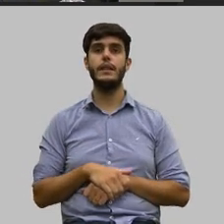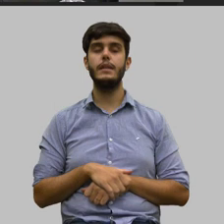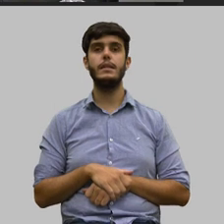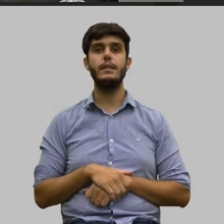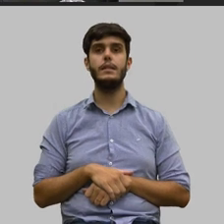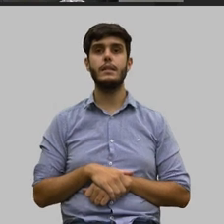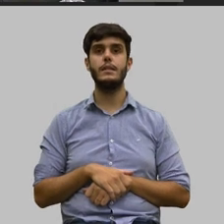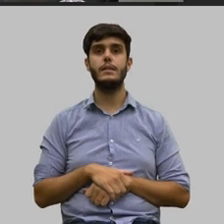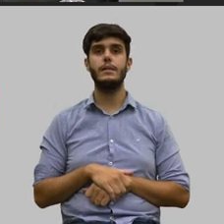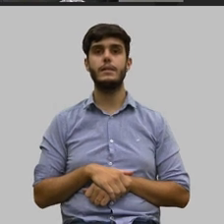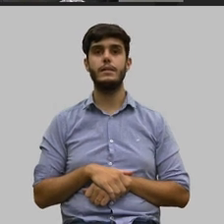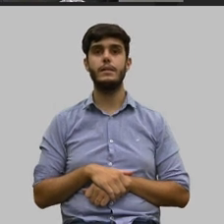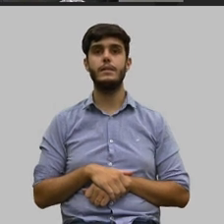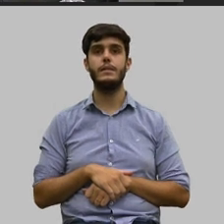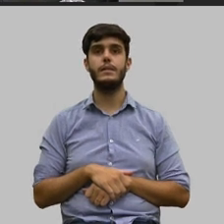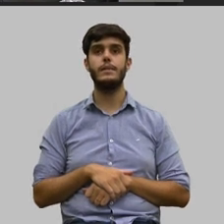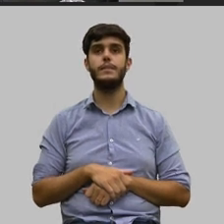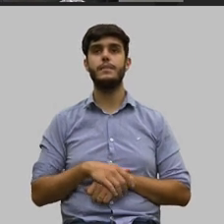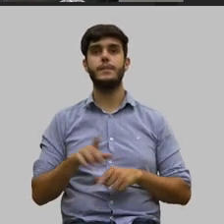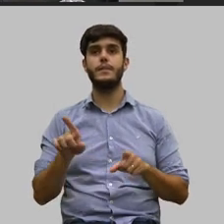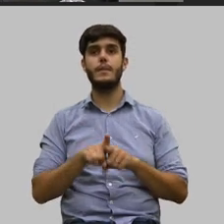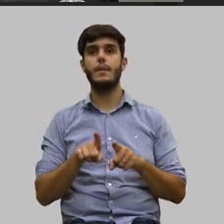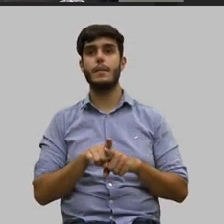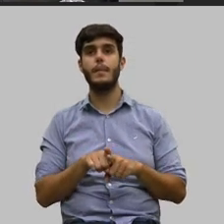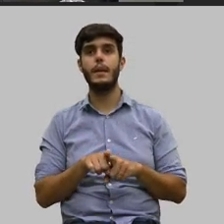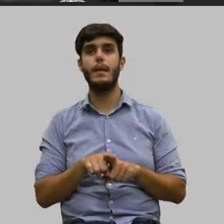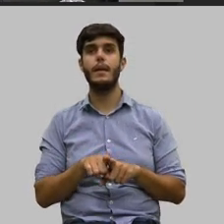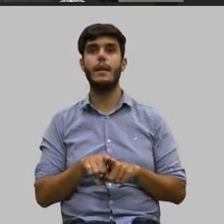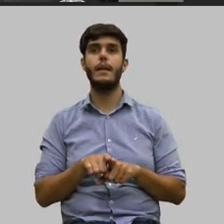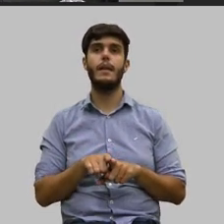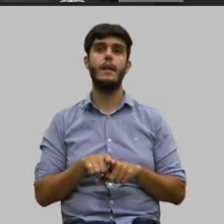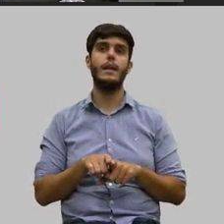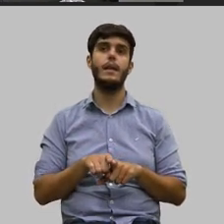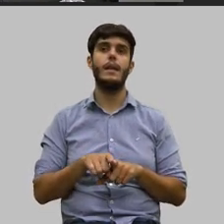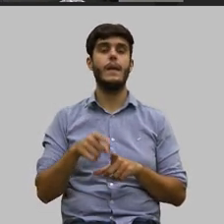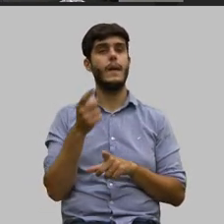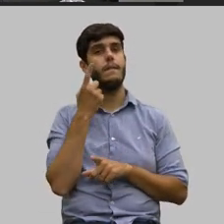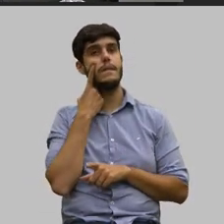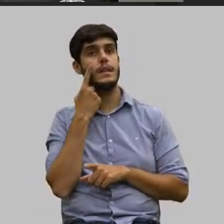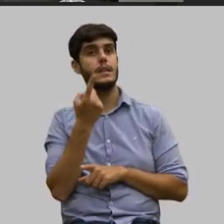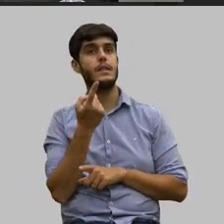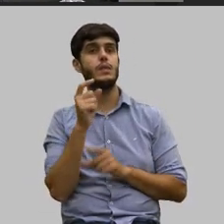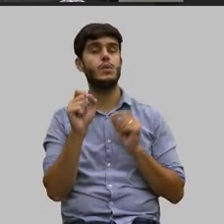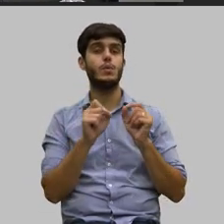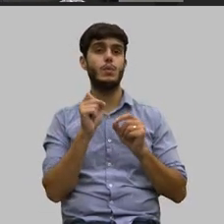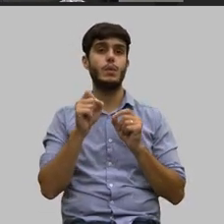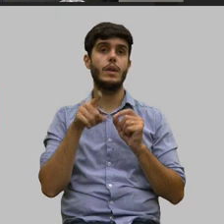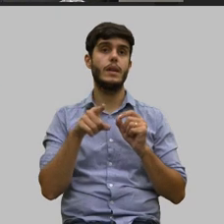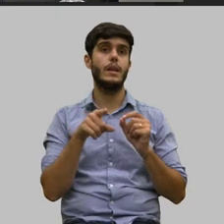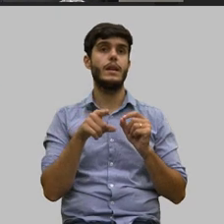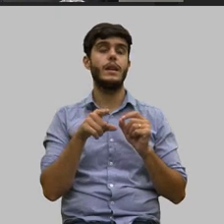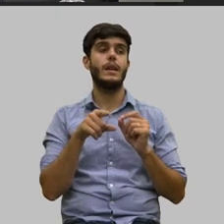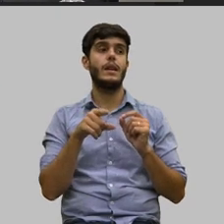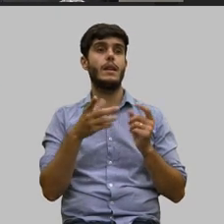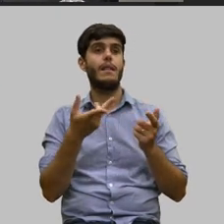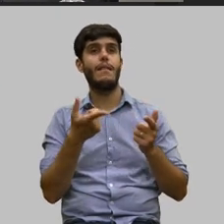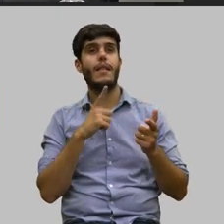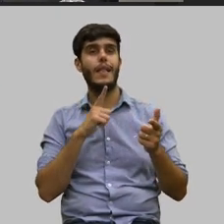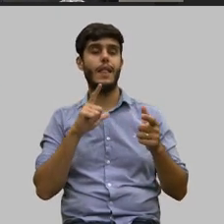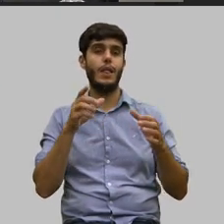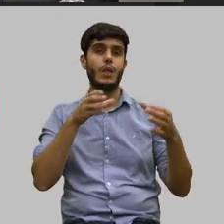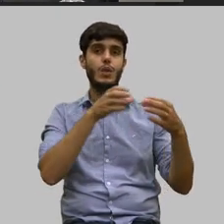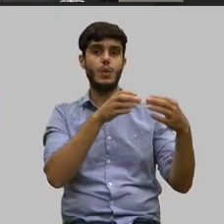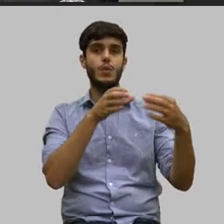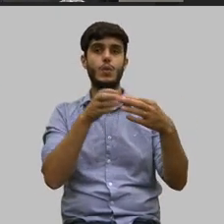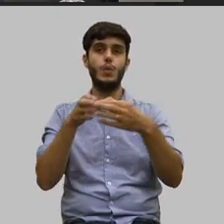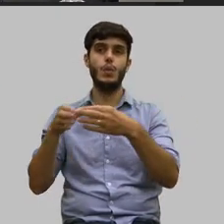basicamente o maior Claro aí principalmente tendo em vista e a distância das turmas né vai se